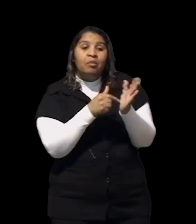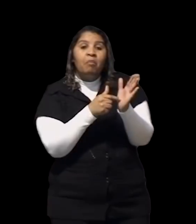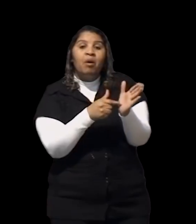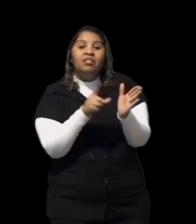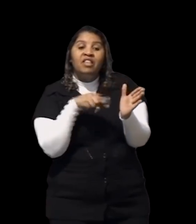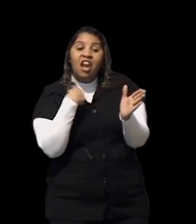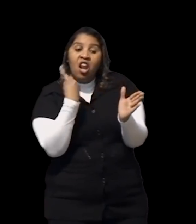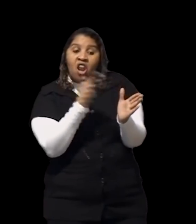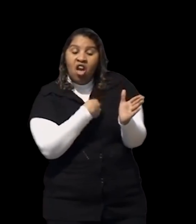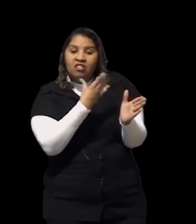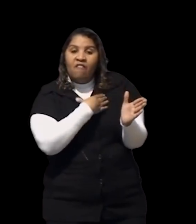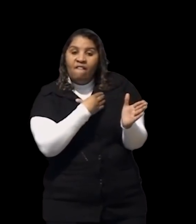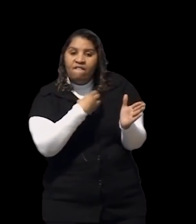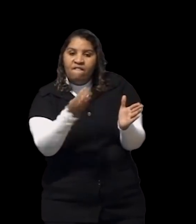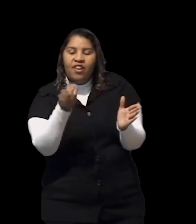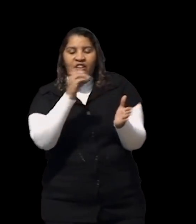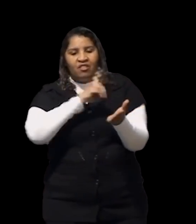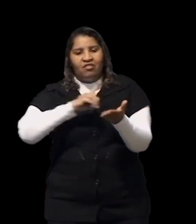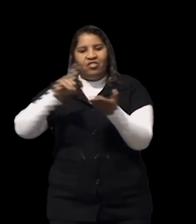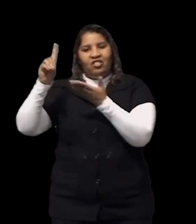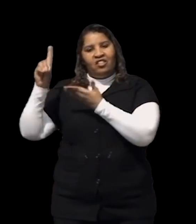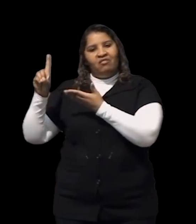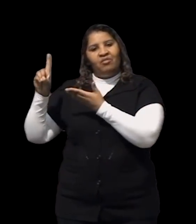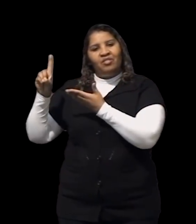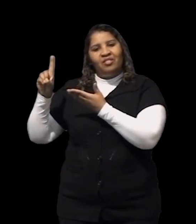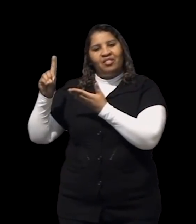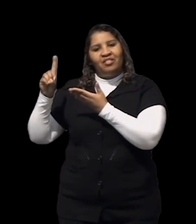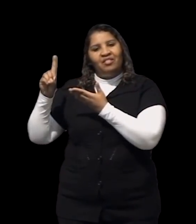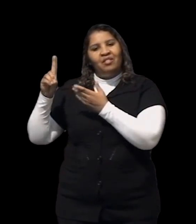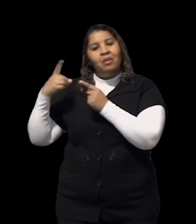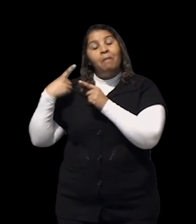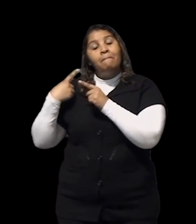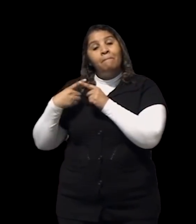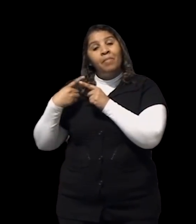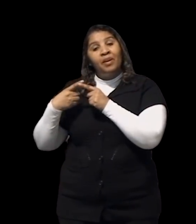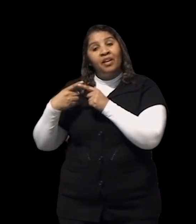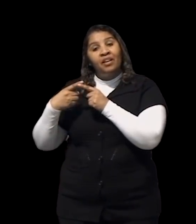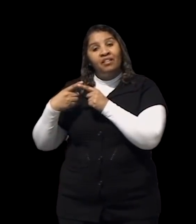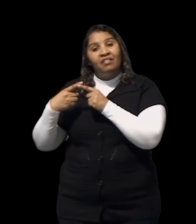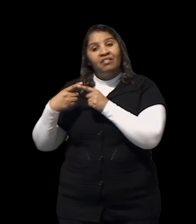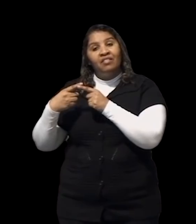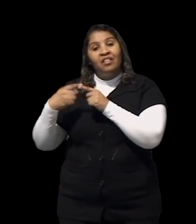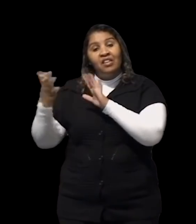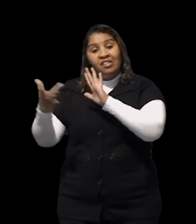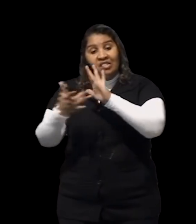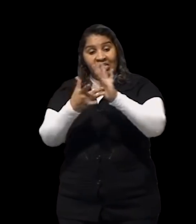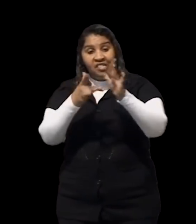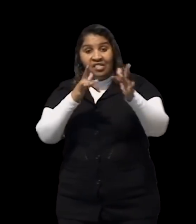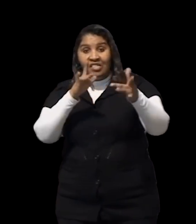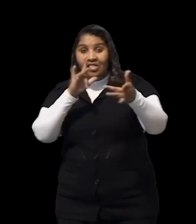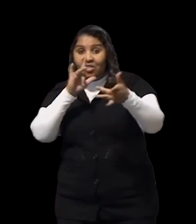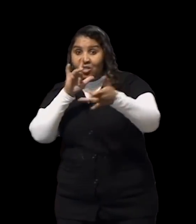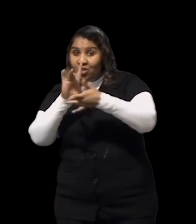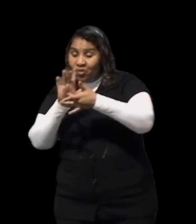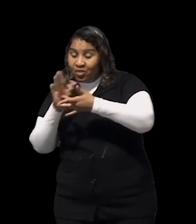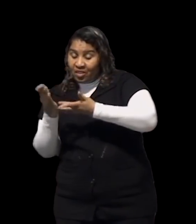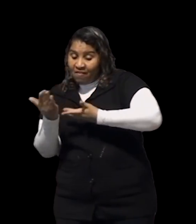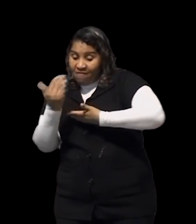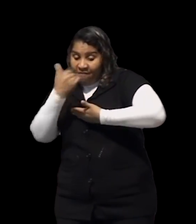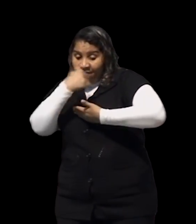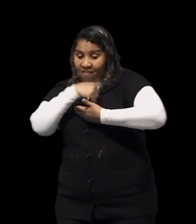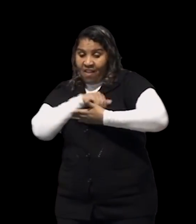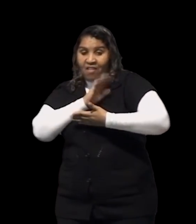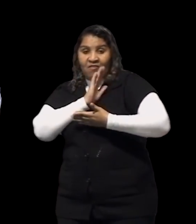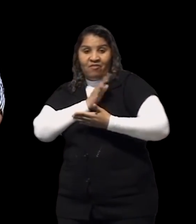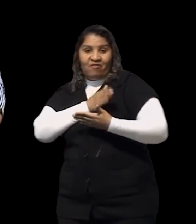enviou o meu coração Deus enviou seu coração o espírito seu filho Jesus para que para que